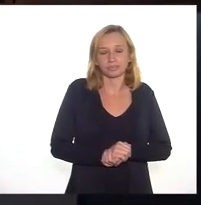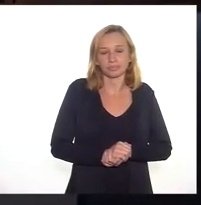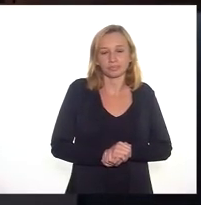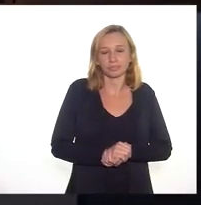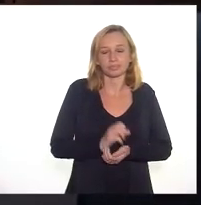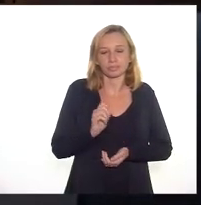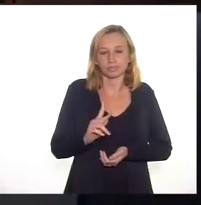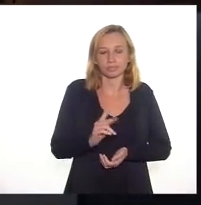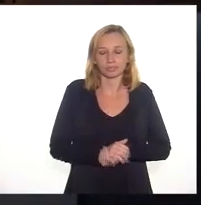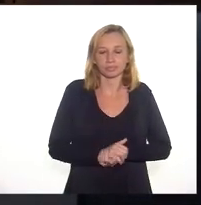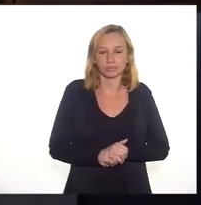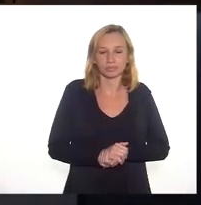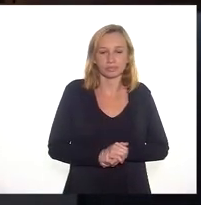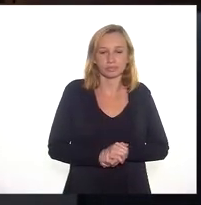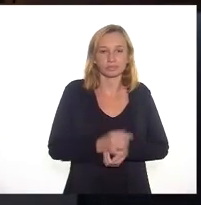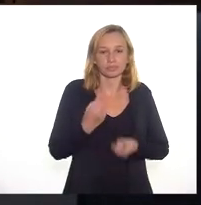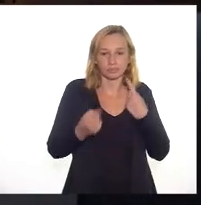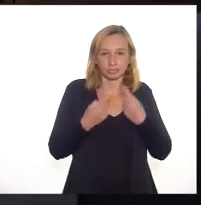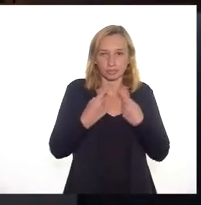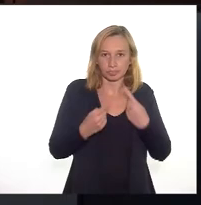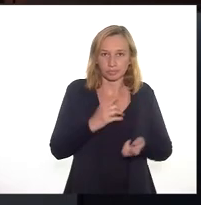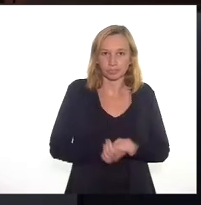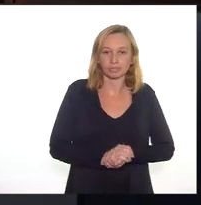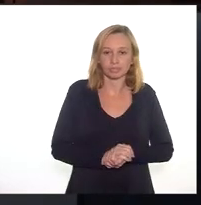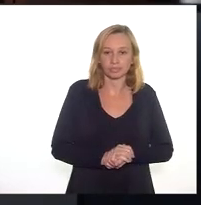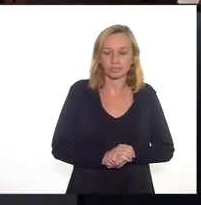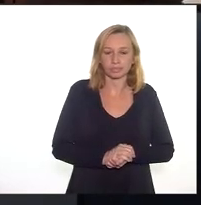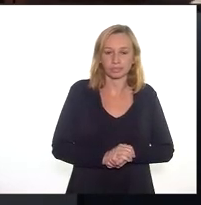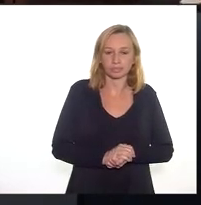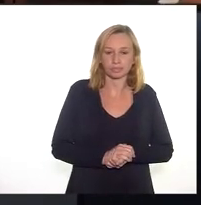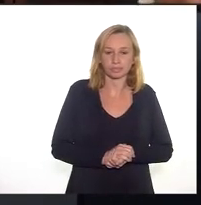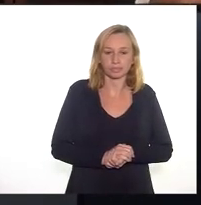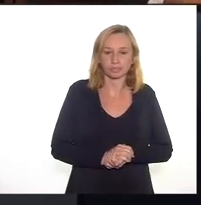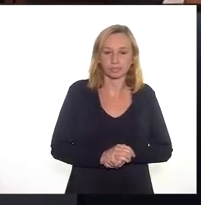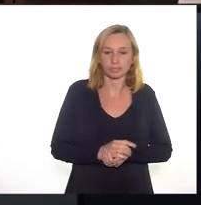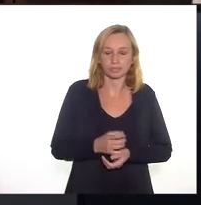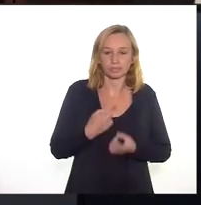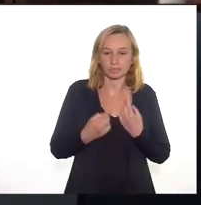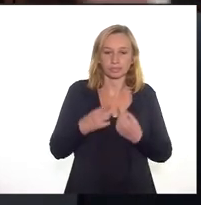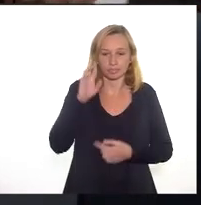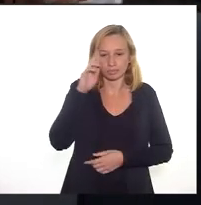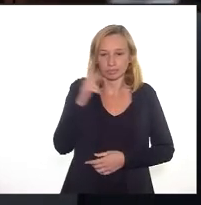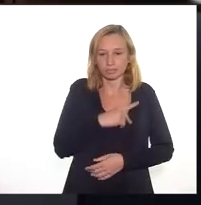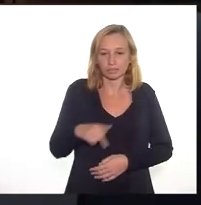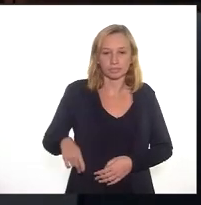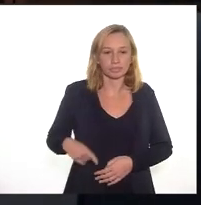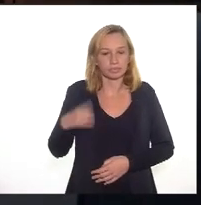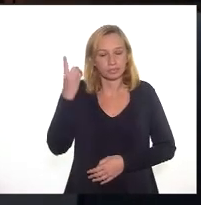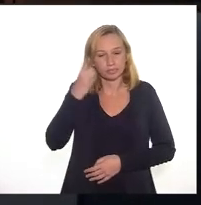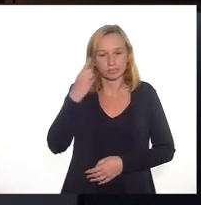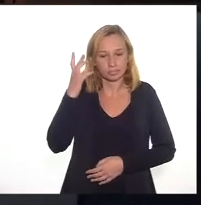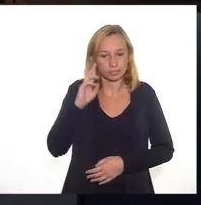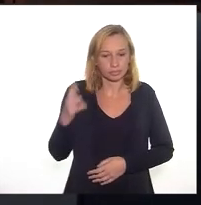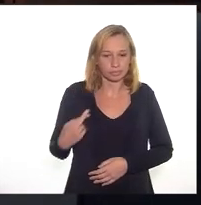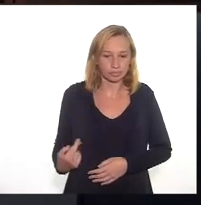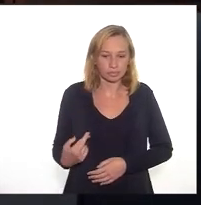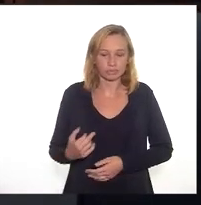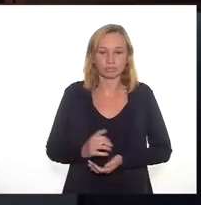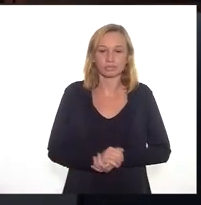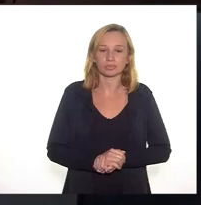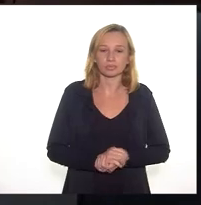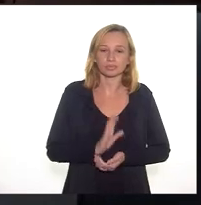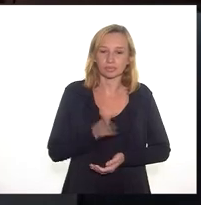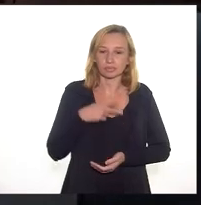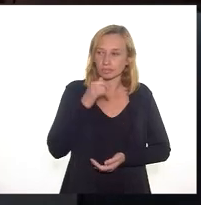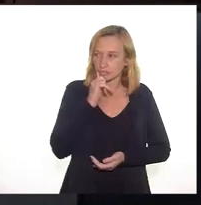Ok. Com os pareceres emitidos em discussão. Para discutir, senhor presidente. Deputada Renata Souza, para discutir. Já